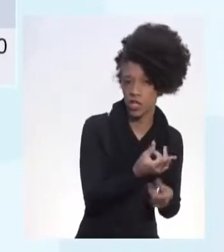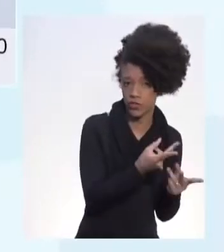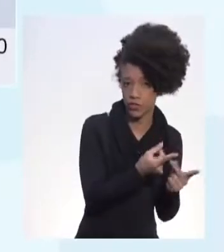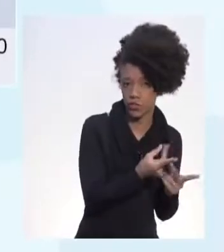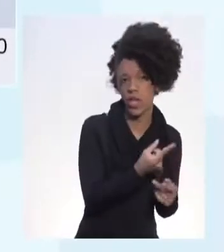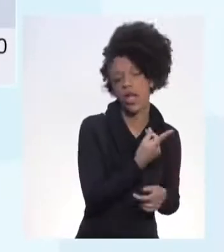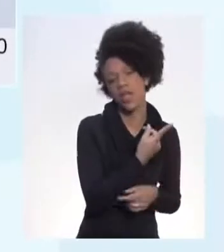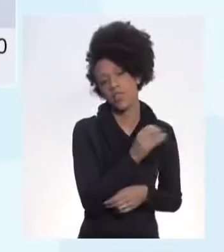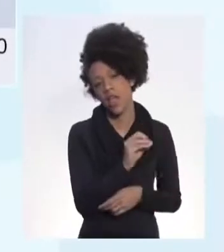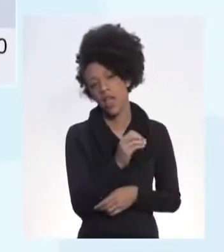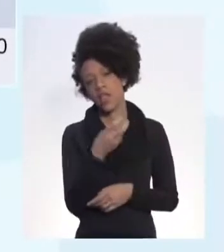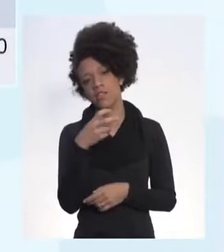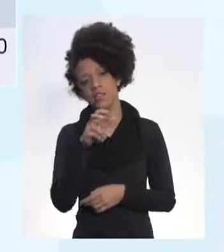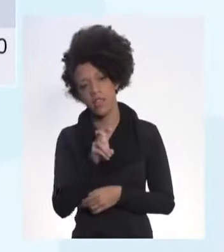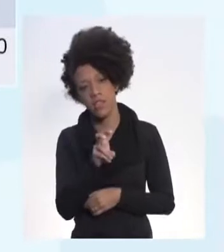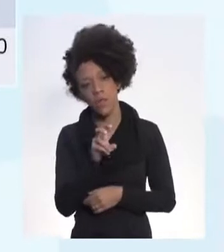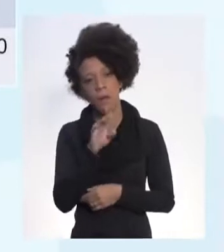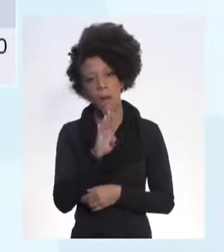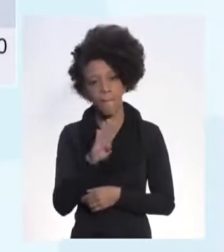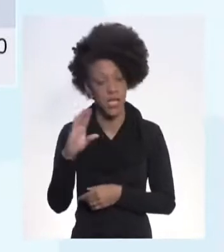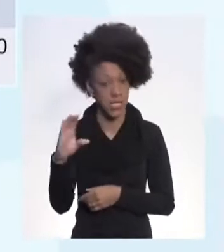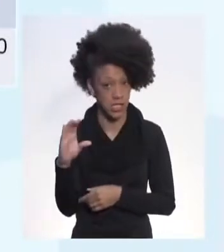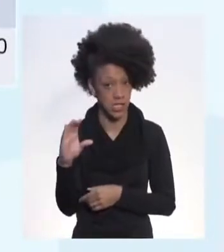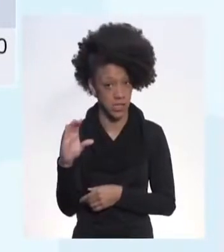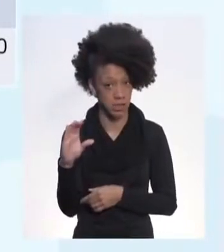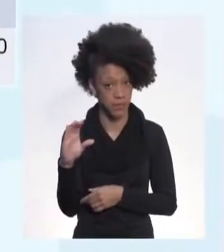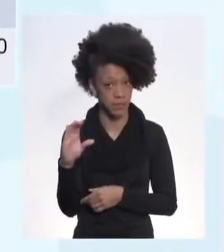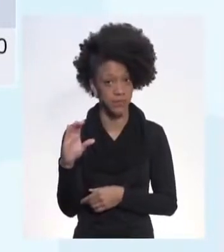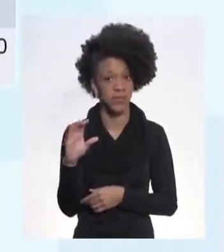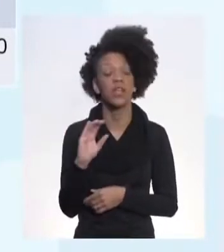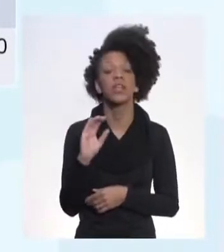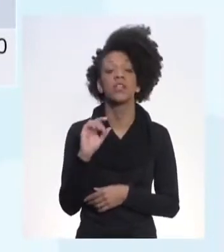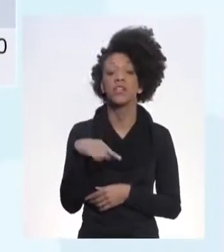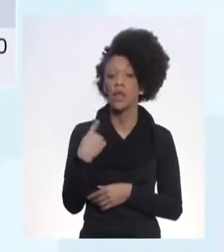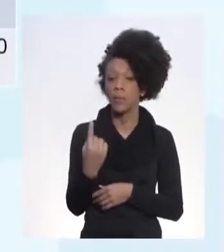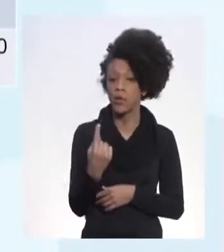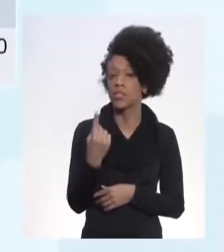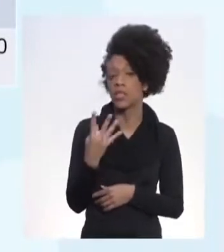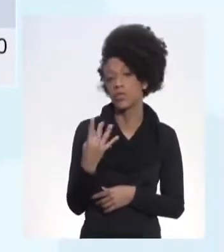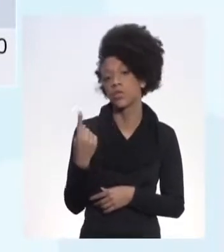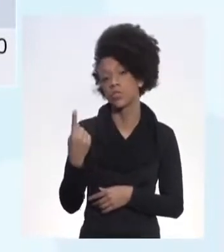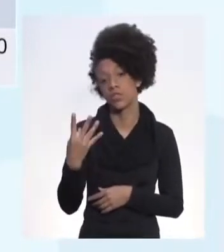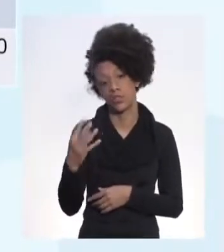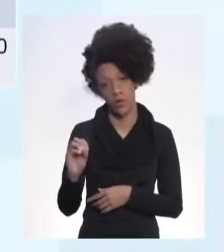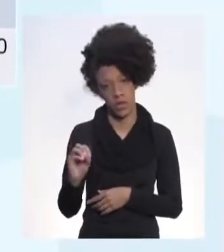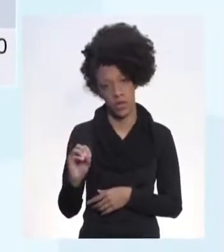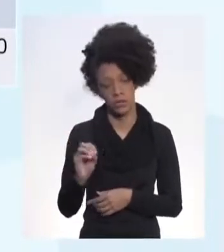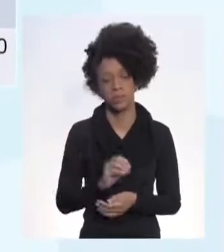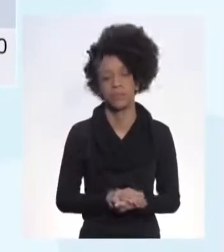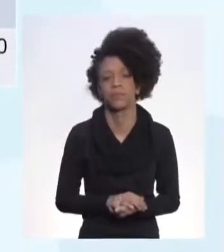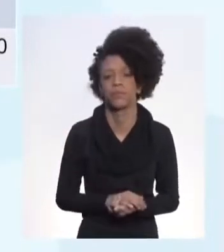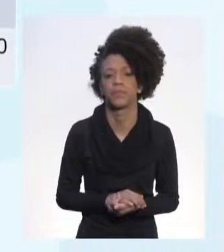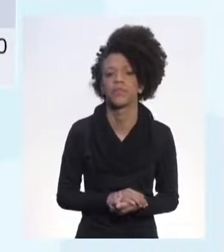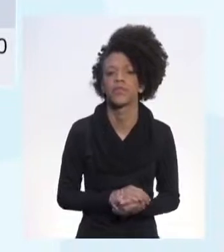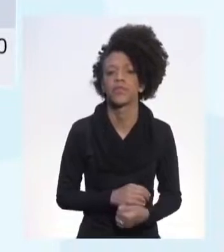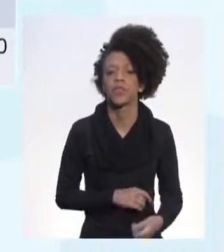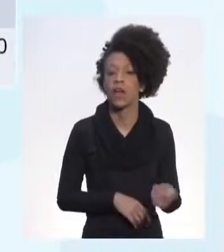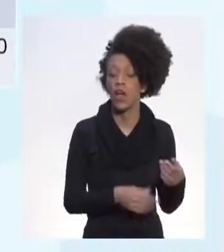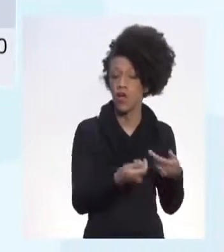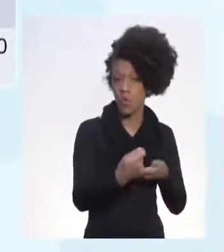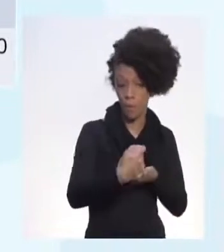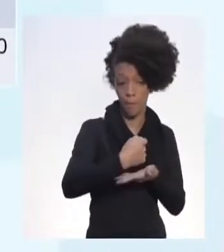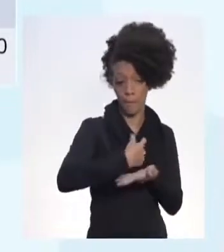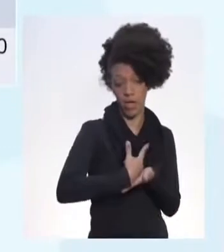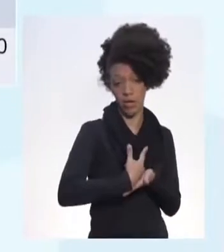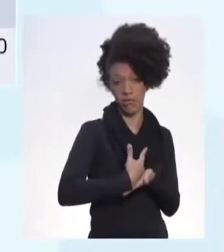10, 5, aí eu tenho duas letras ali, o B e o C, 14 e 140. E eu tenho o valor recebido, ou